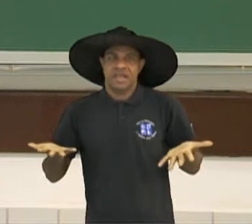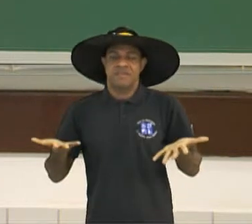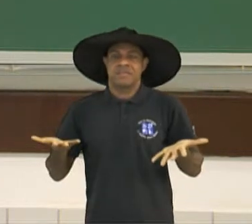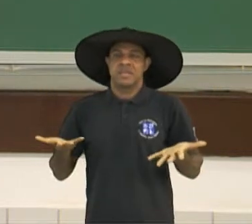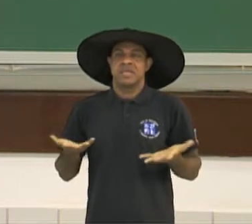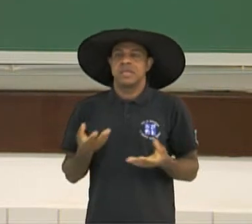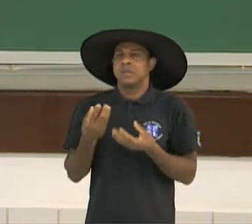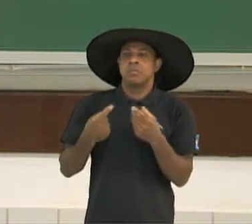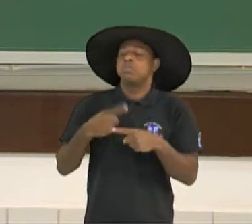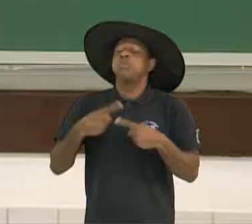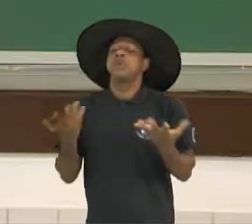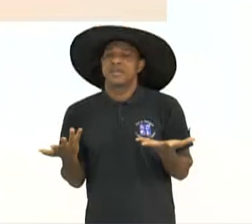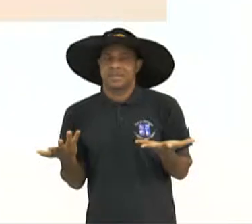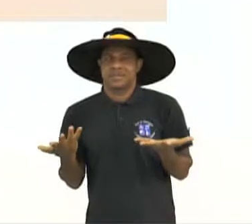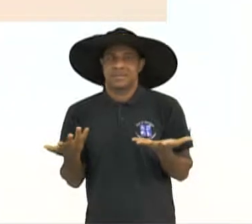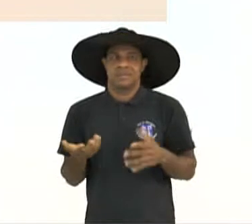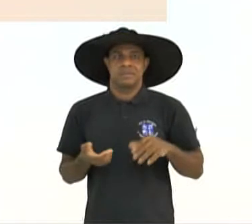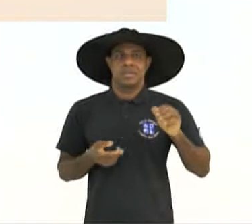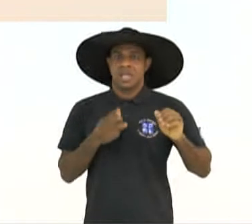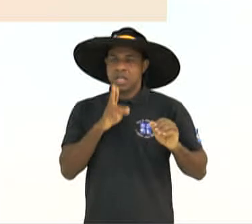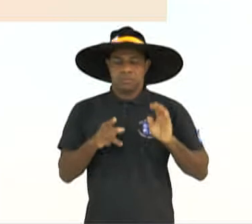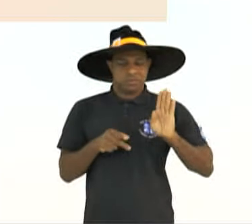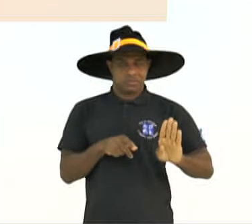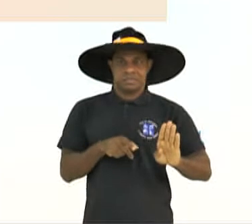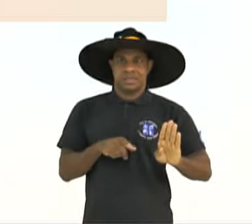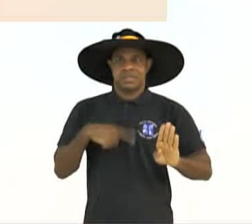para vocês pensarem e a gente já retorna.